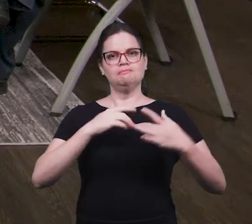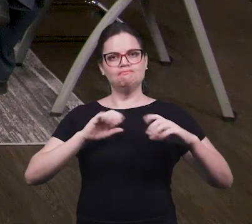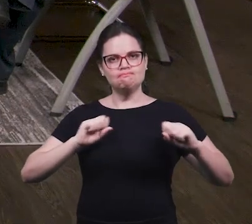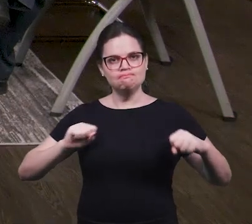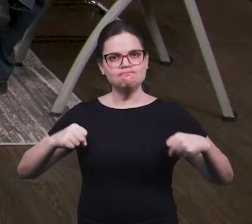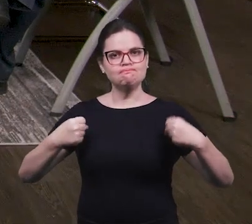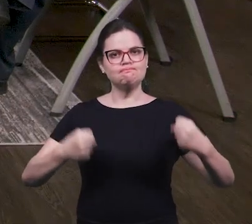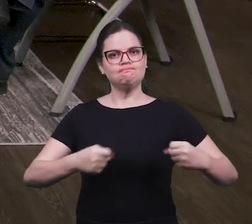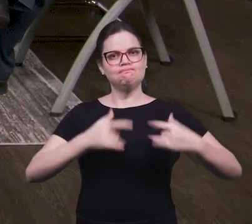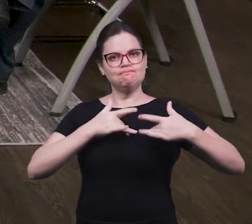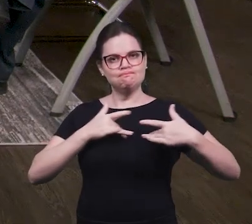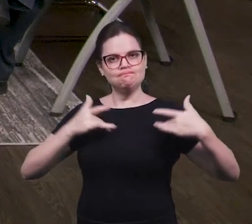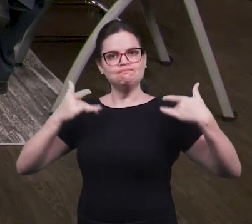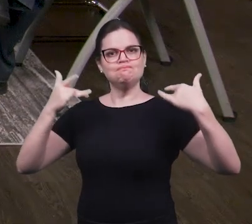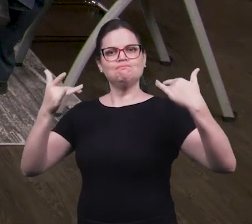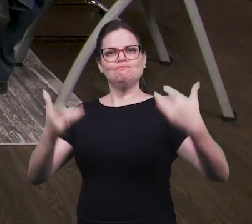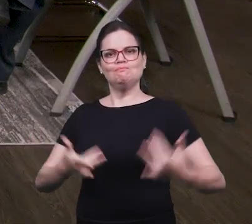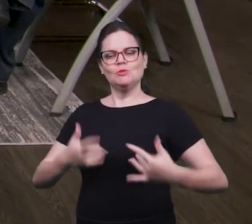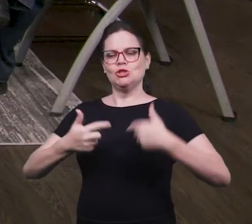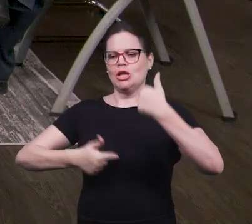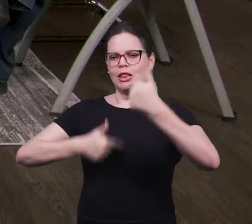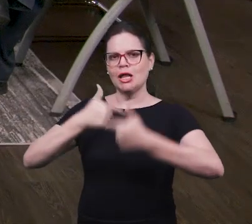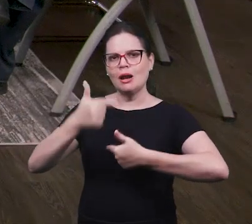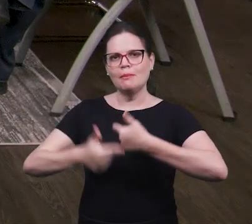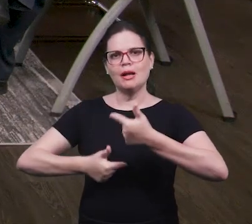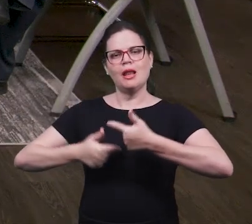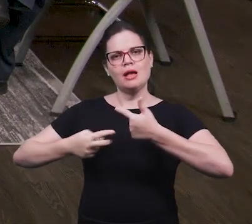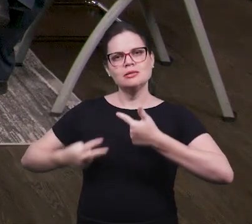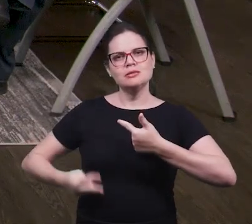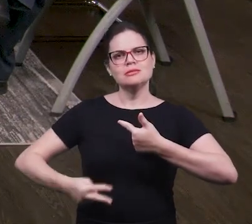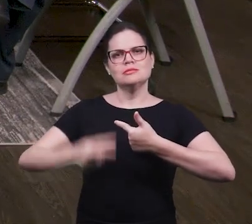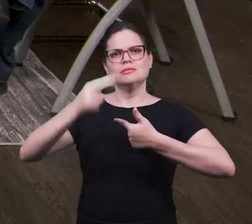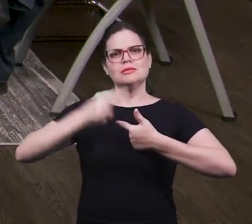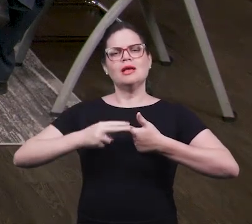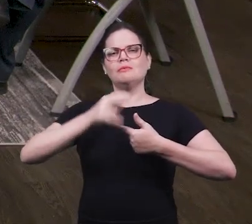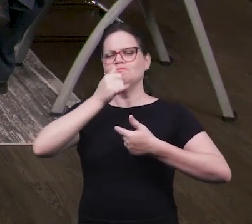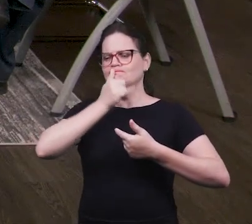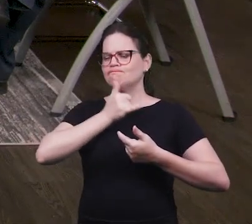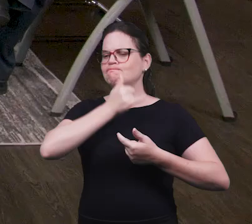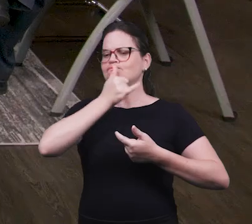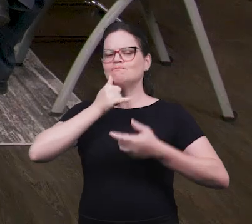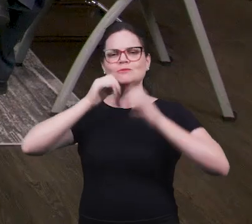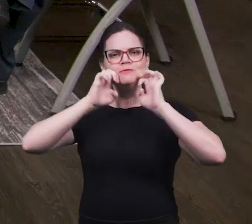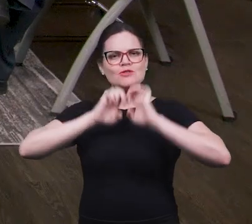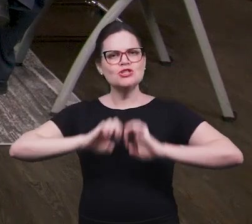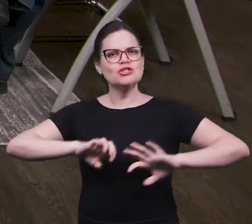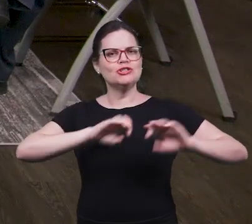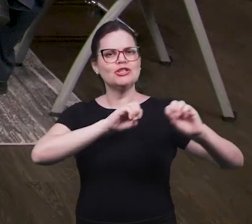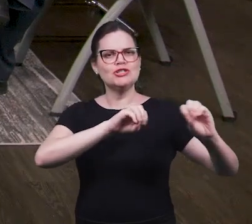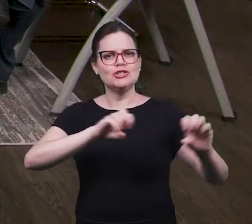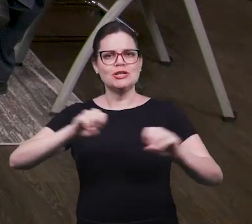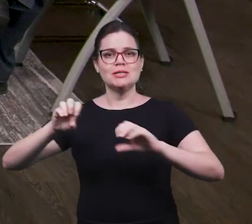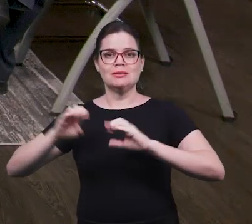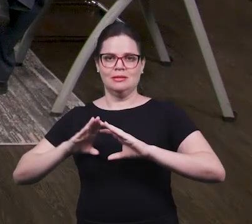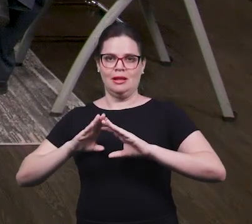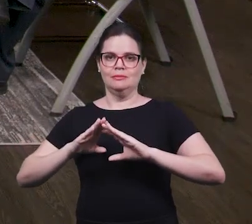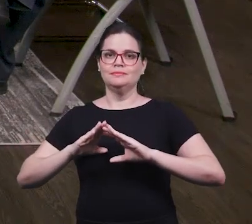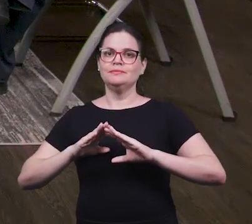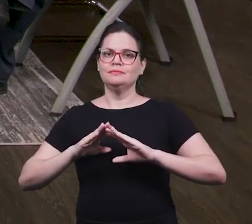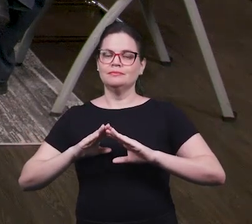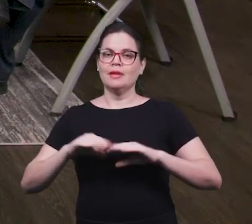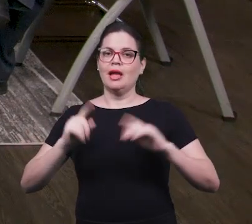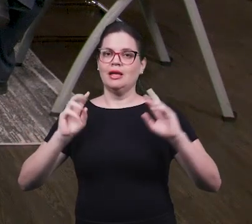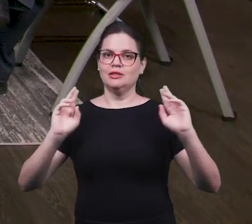dedicou ao seu Salvador. Aí está a grande diferença entre cristianismo e